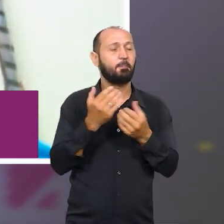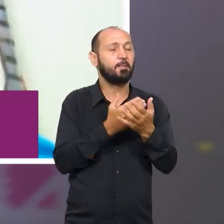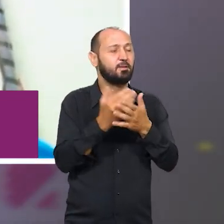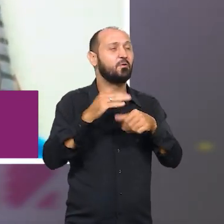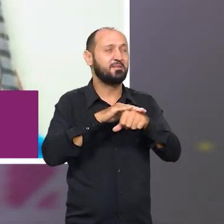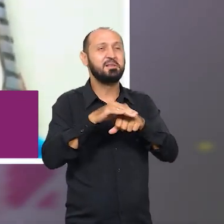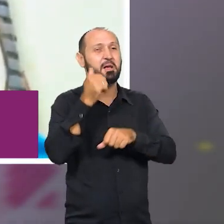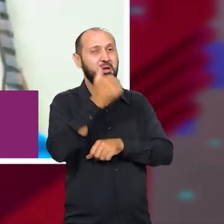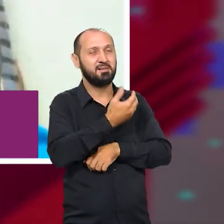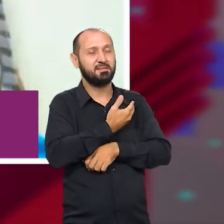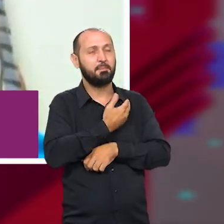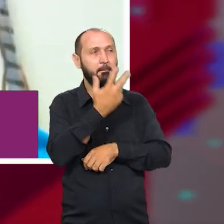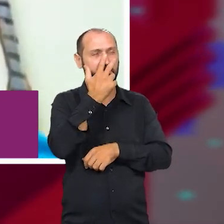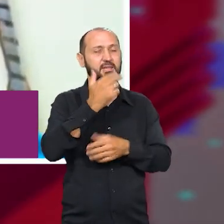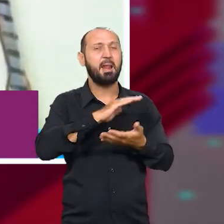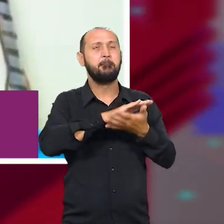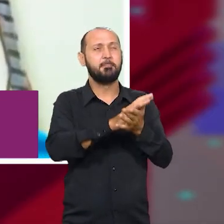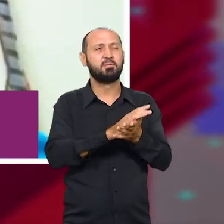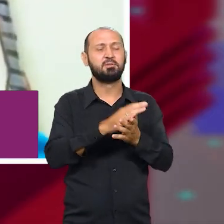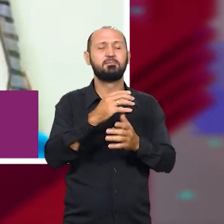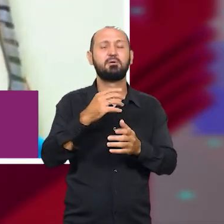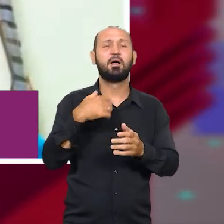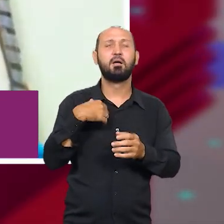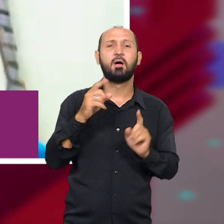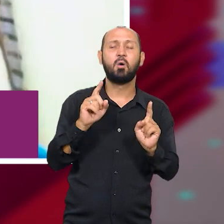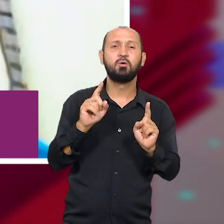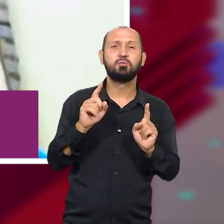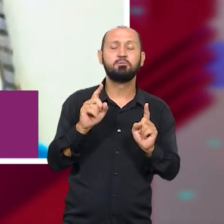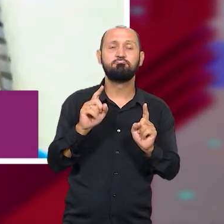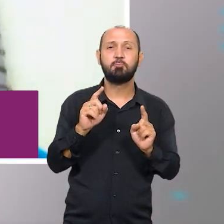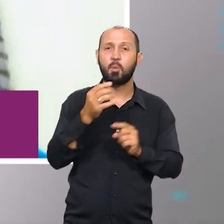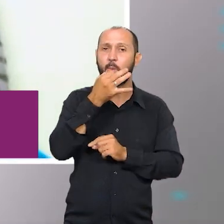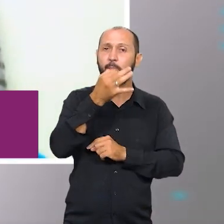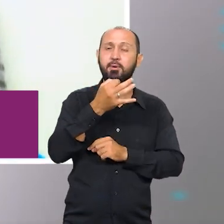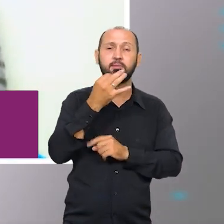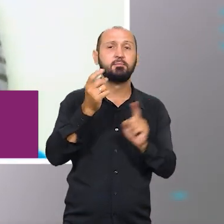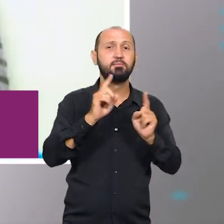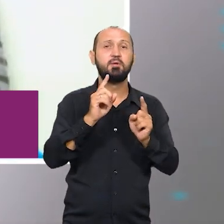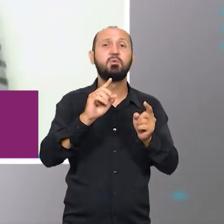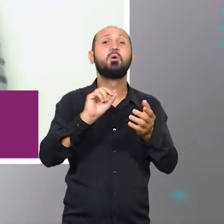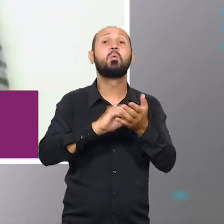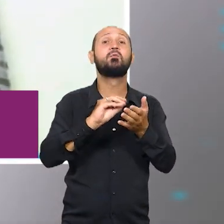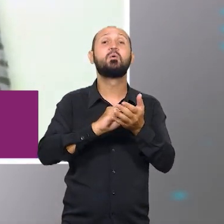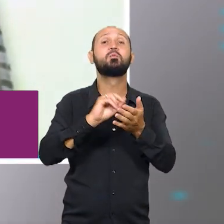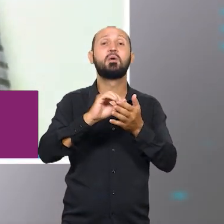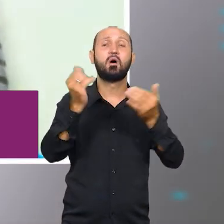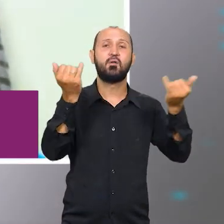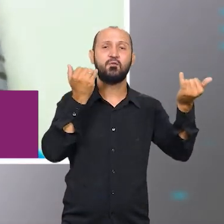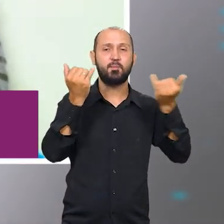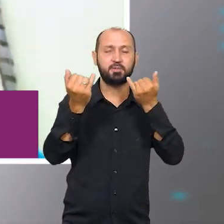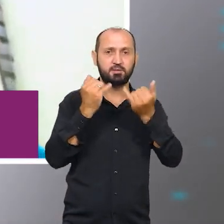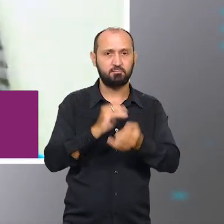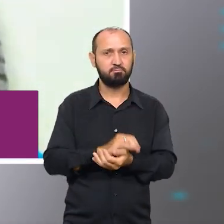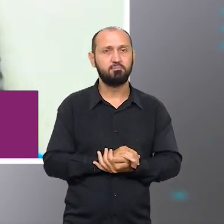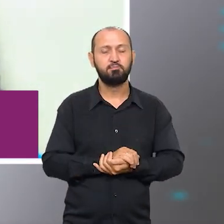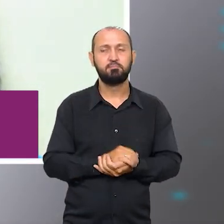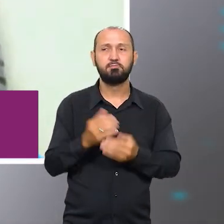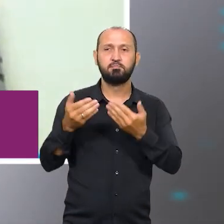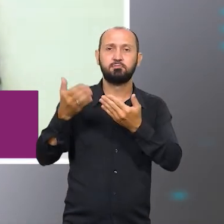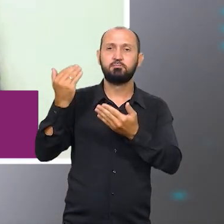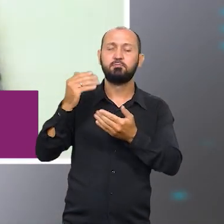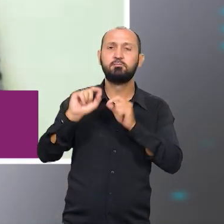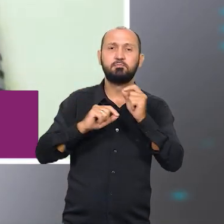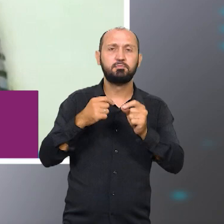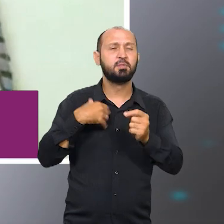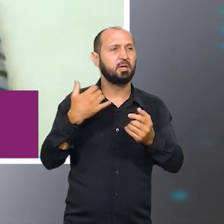preconceito, sabe, Lívia? Hoje não. Eu falo que é a falta do conhecimento. Então, um tempo atrás eu já queria partir para a briga, hoje não.